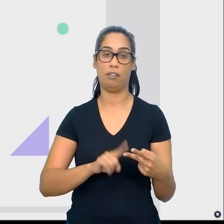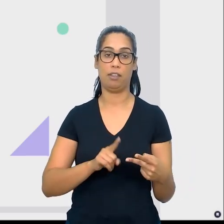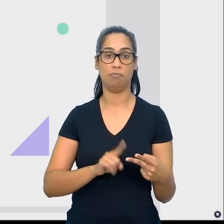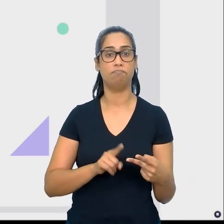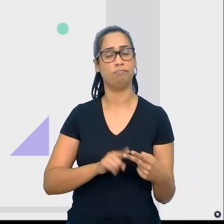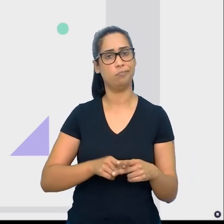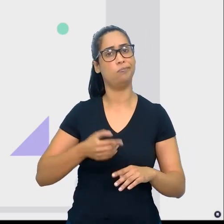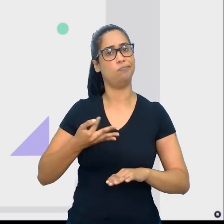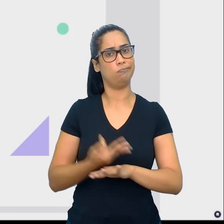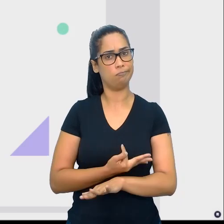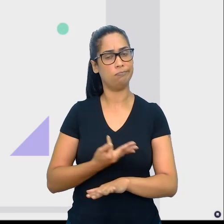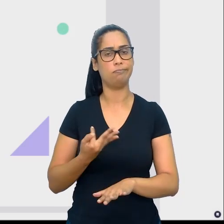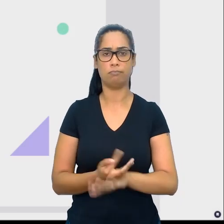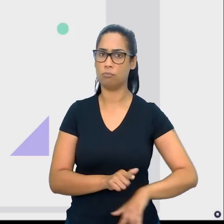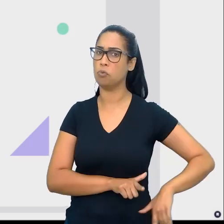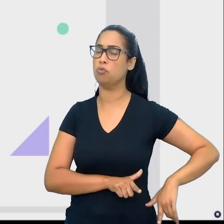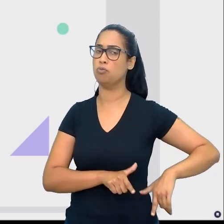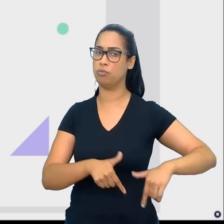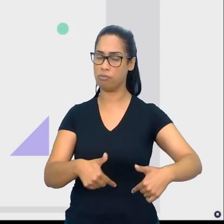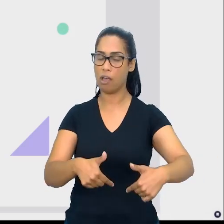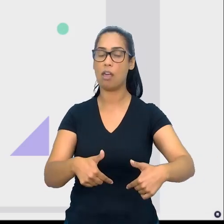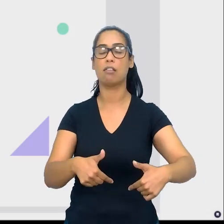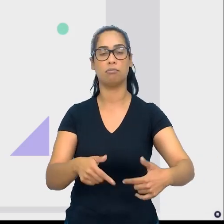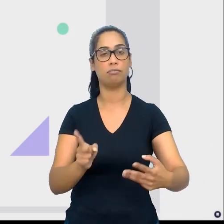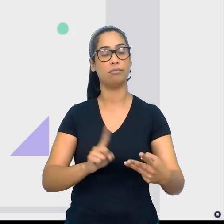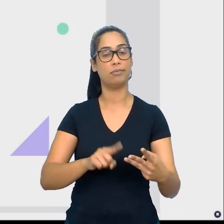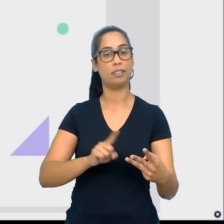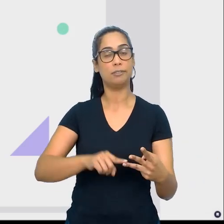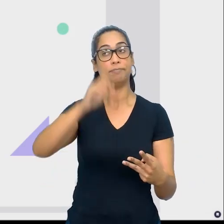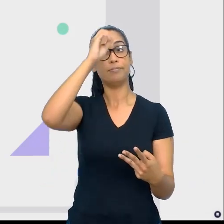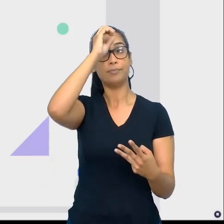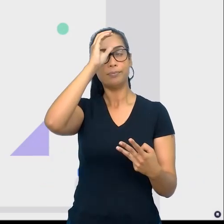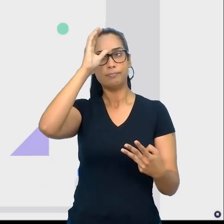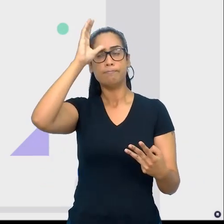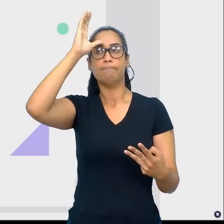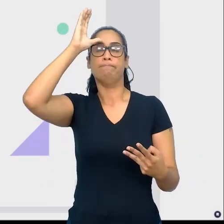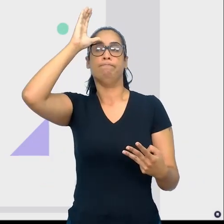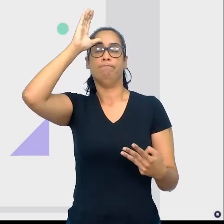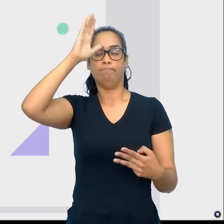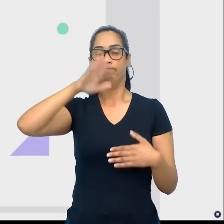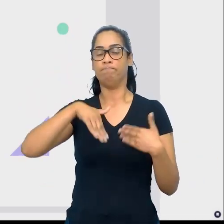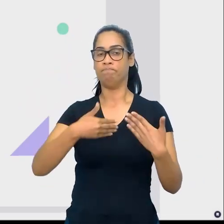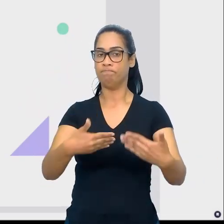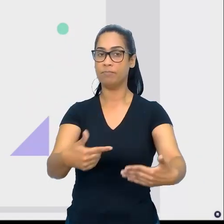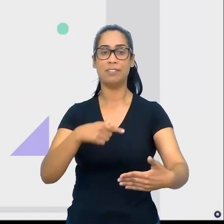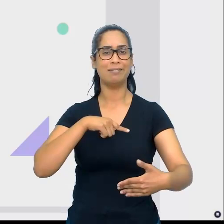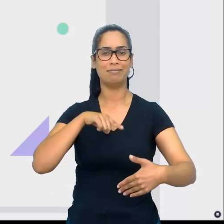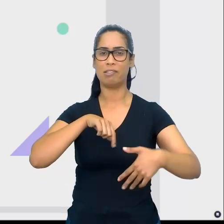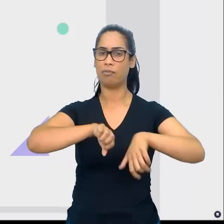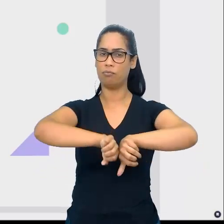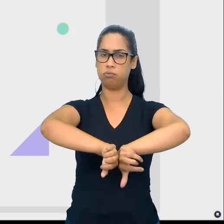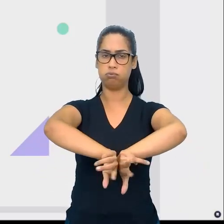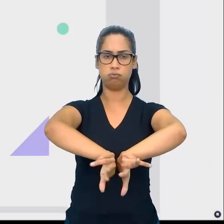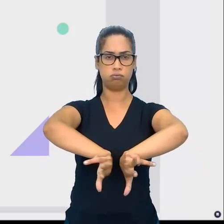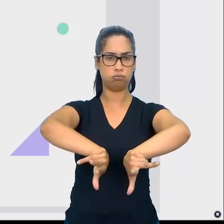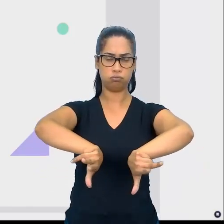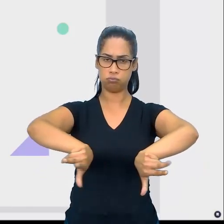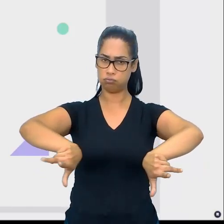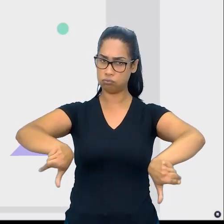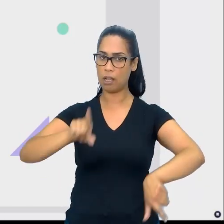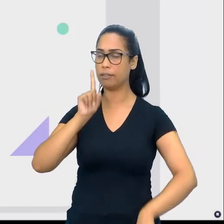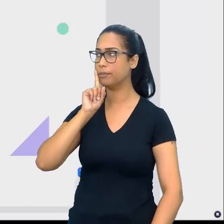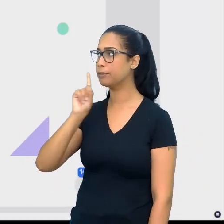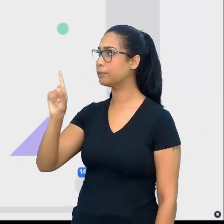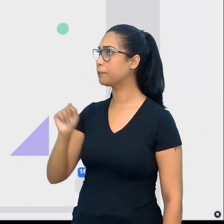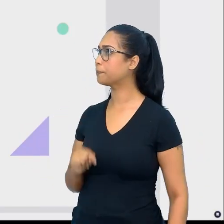persistência sabedoria são muitas se configura de